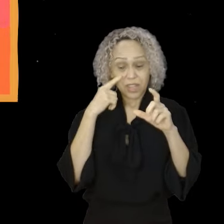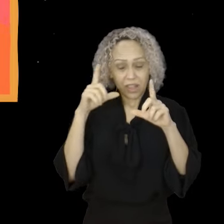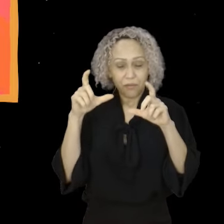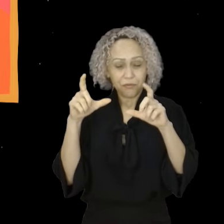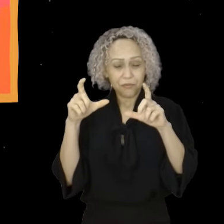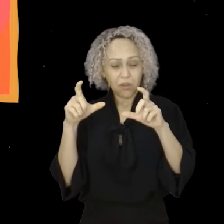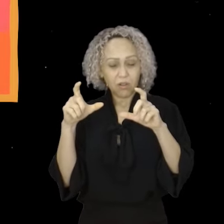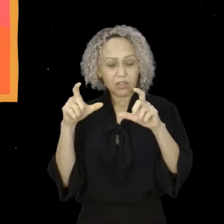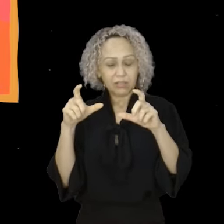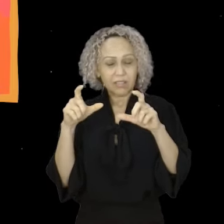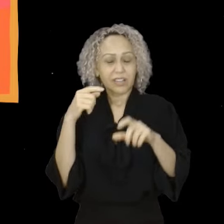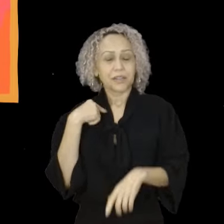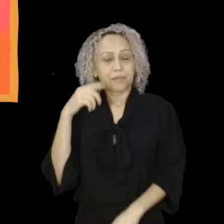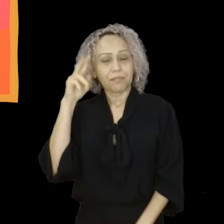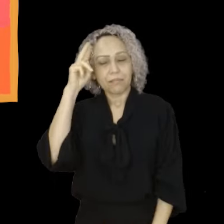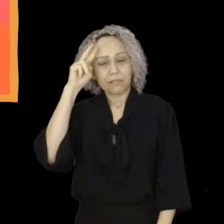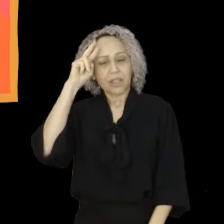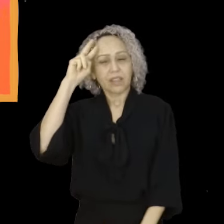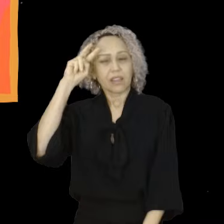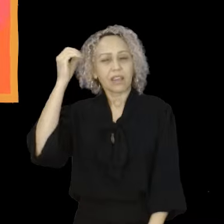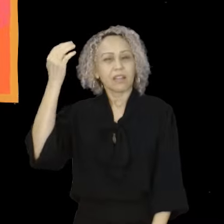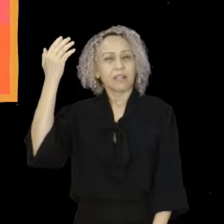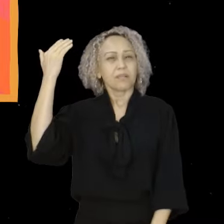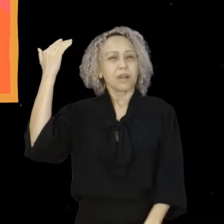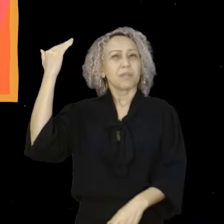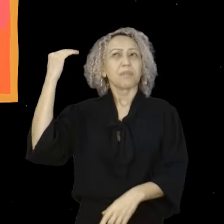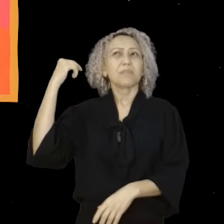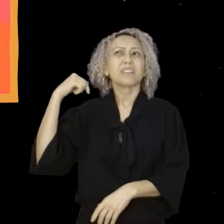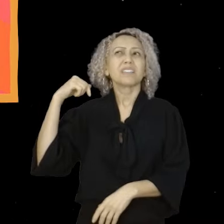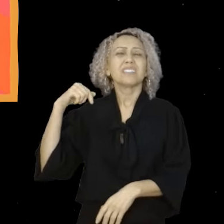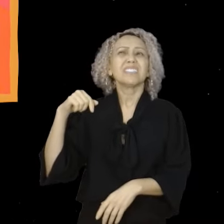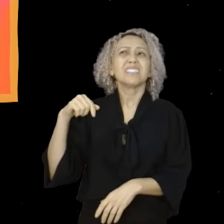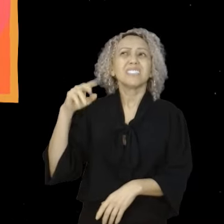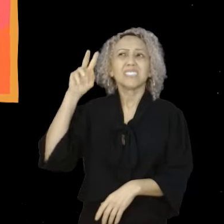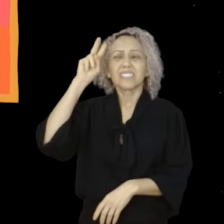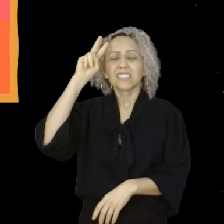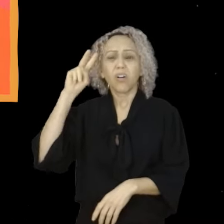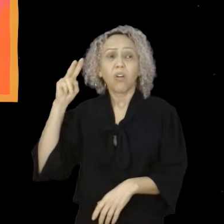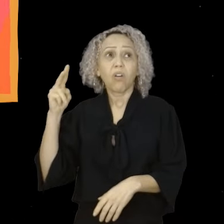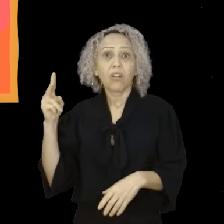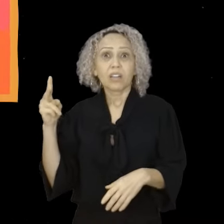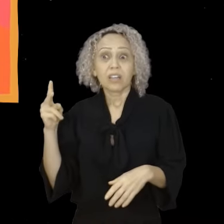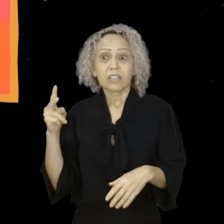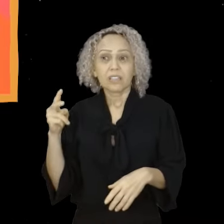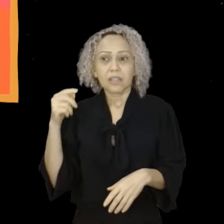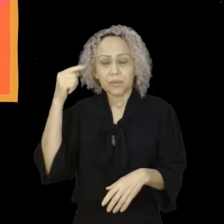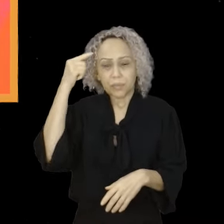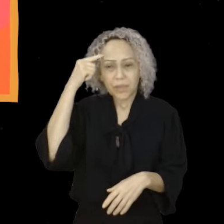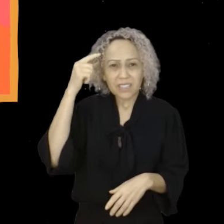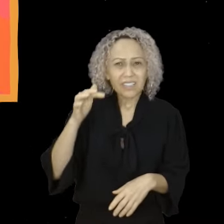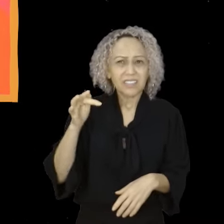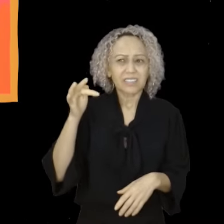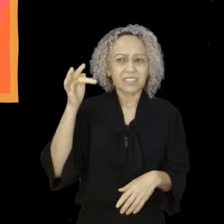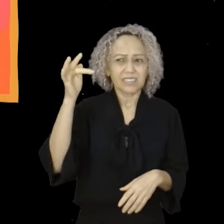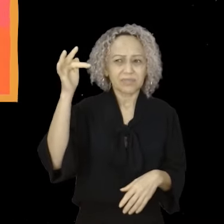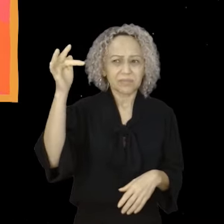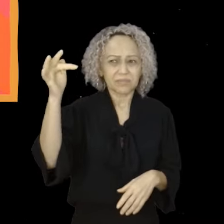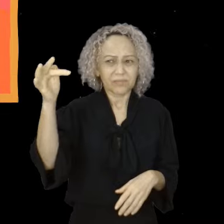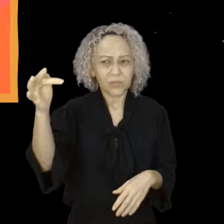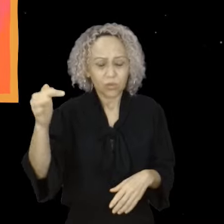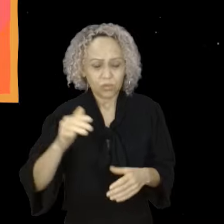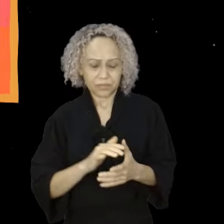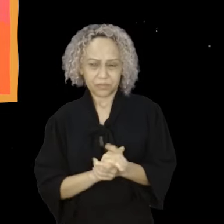e principalmente no futuro, esse algo que não aparece na tua cara, mas não aparece